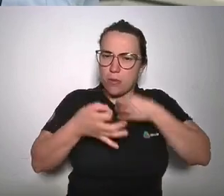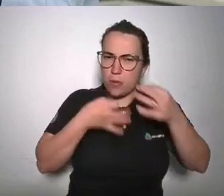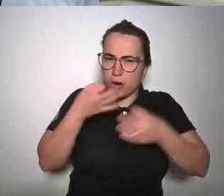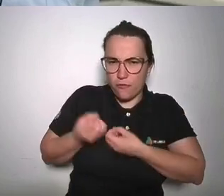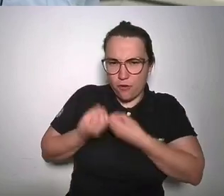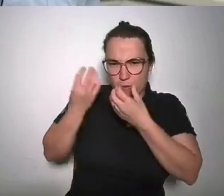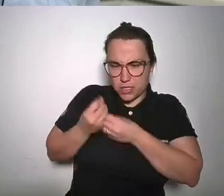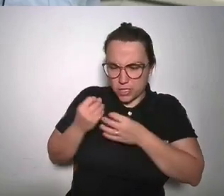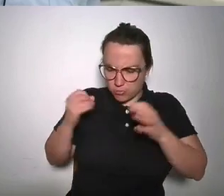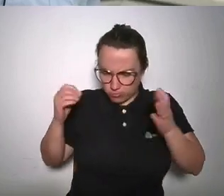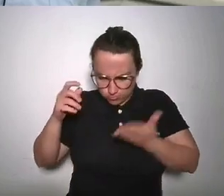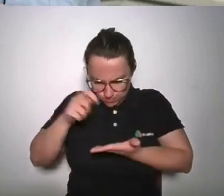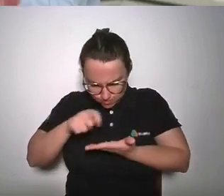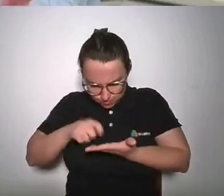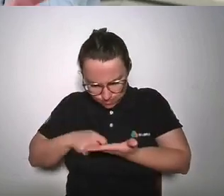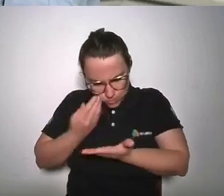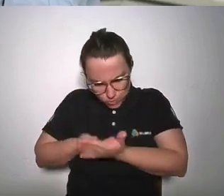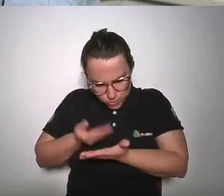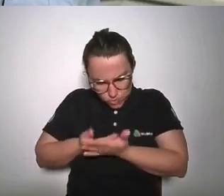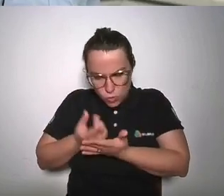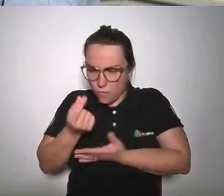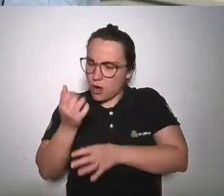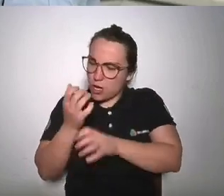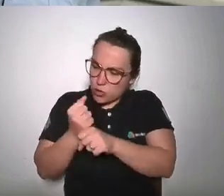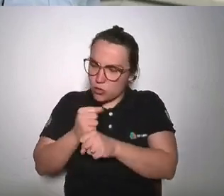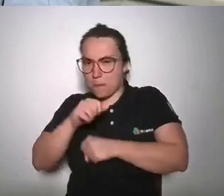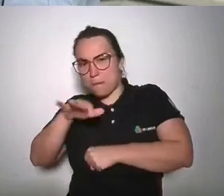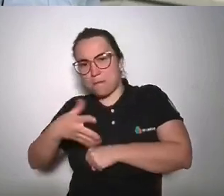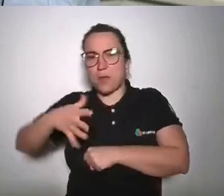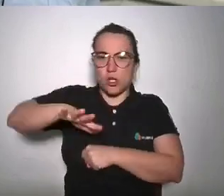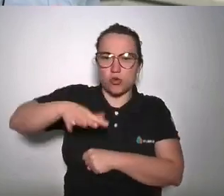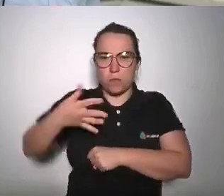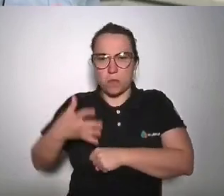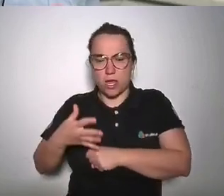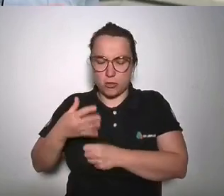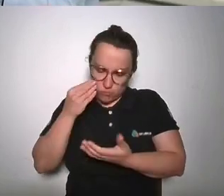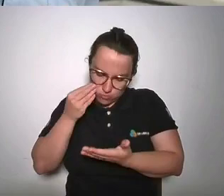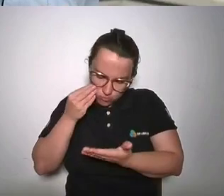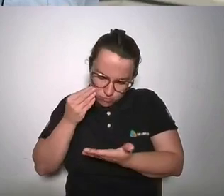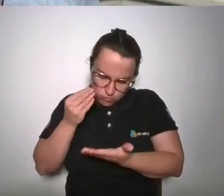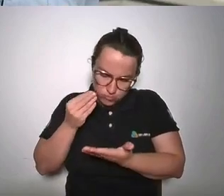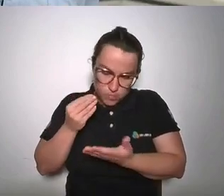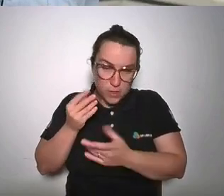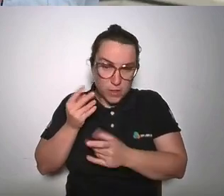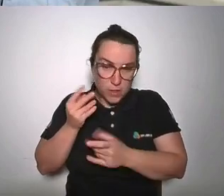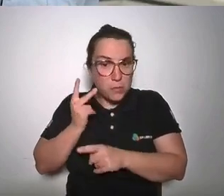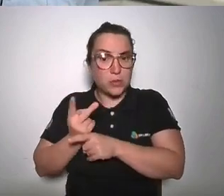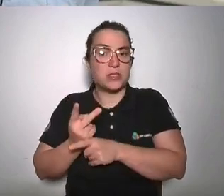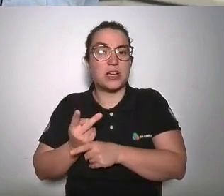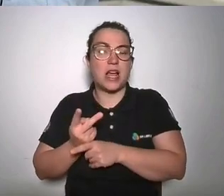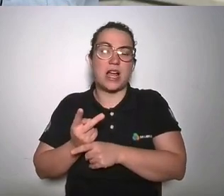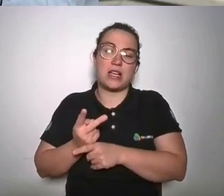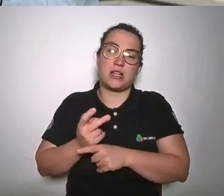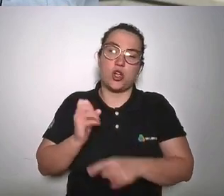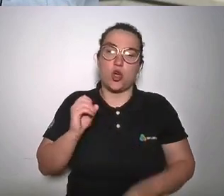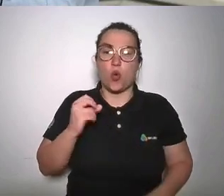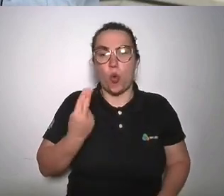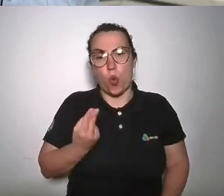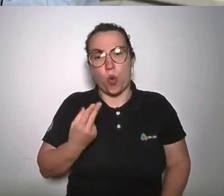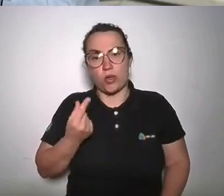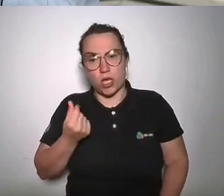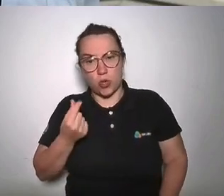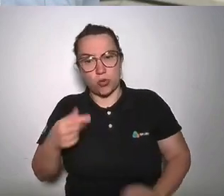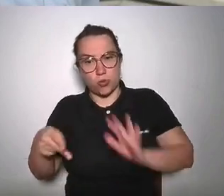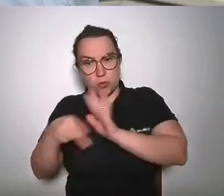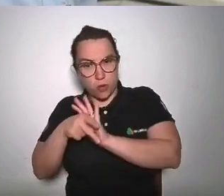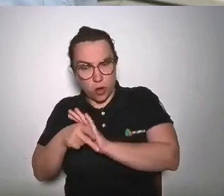informações, faz um orçamento aproximado e estimado, para que nós busquemos, ou através dos recursos próprios do